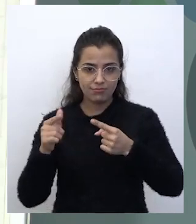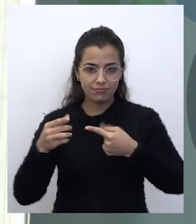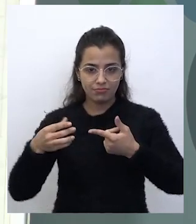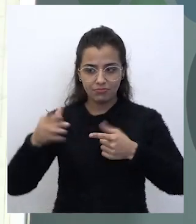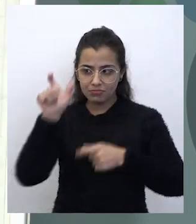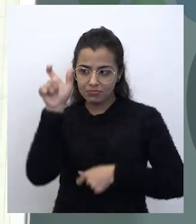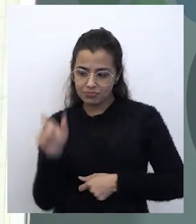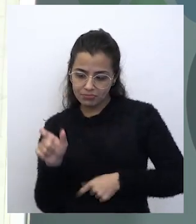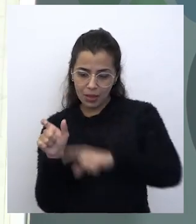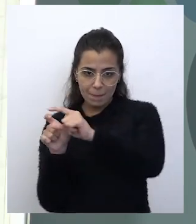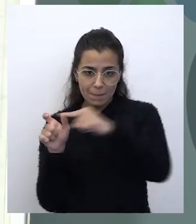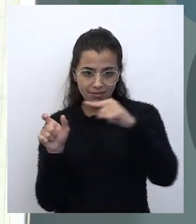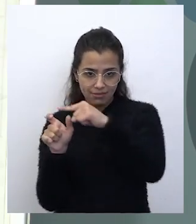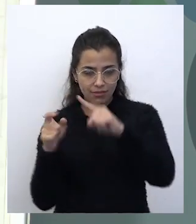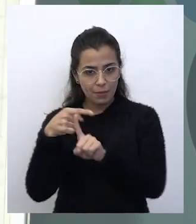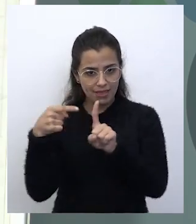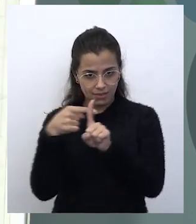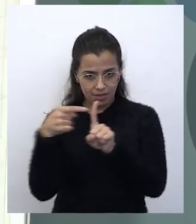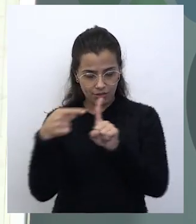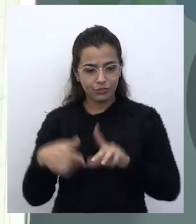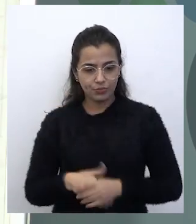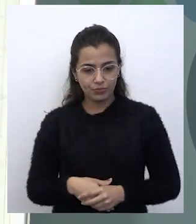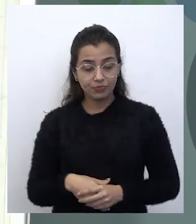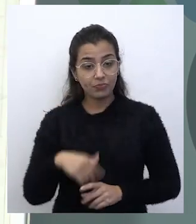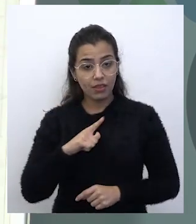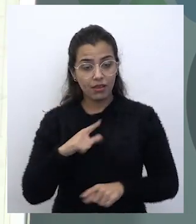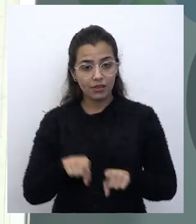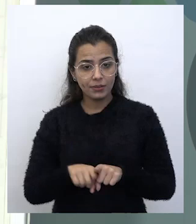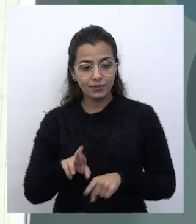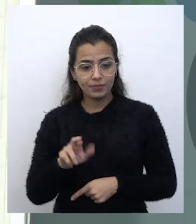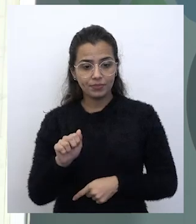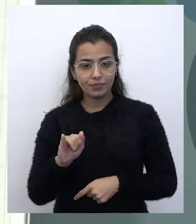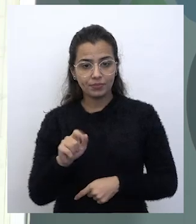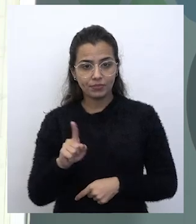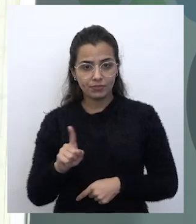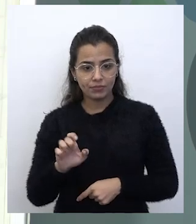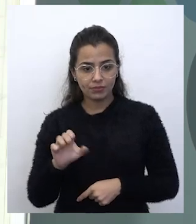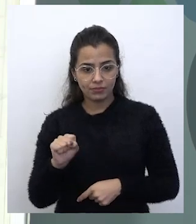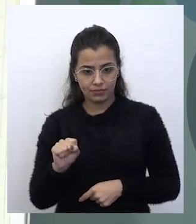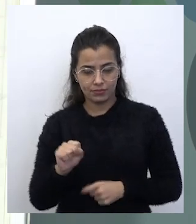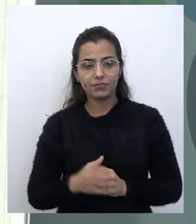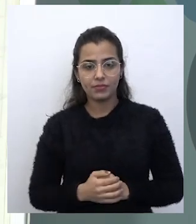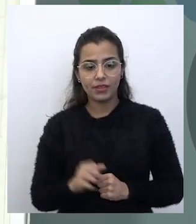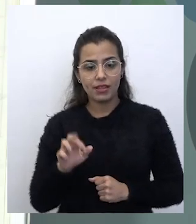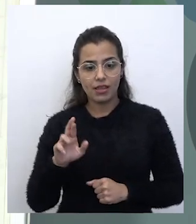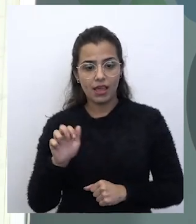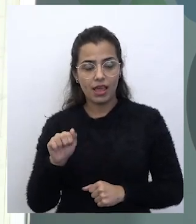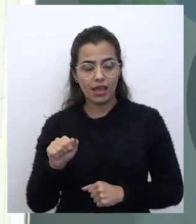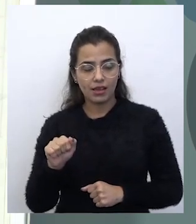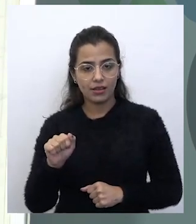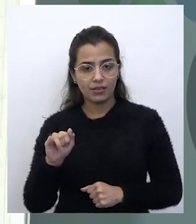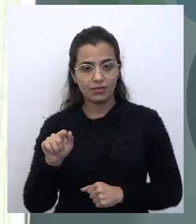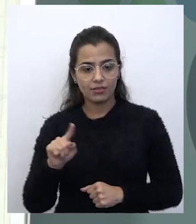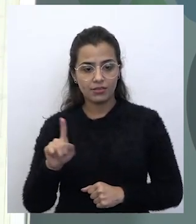meio. E as raízes? As raízes é onde a nossa parábola cruza o eixo x. Dá para perceber que ela só toca o eixo x exatamente